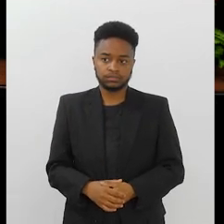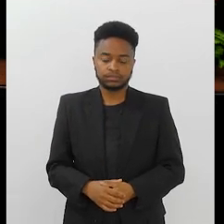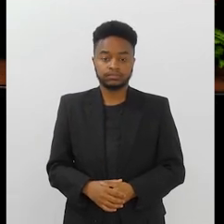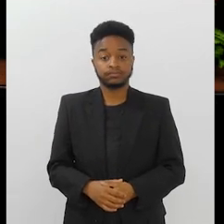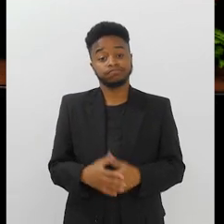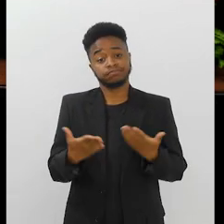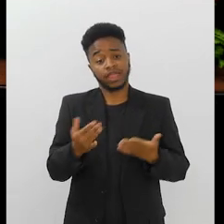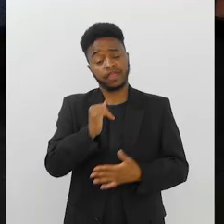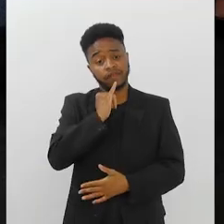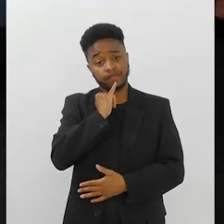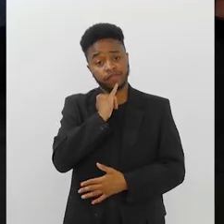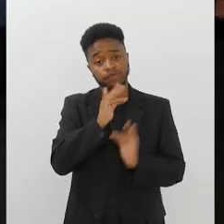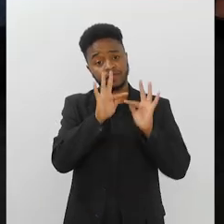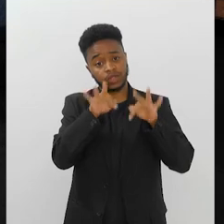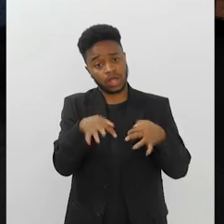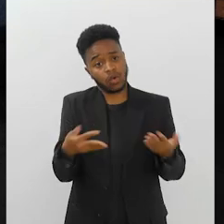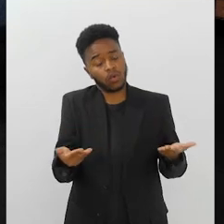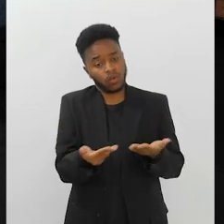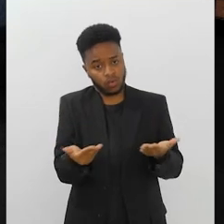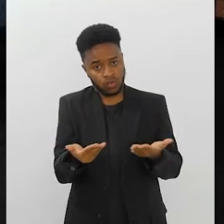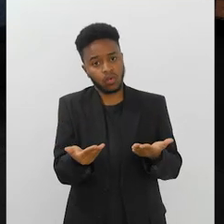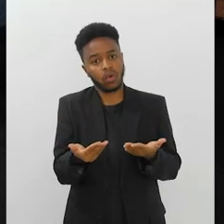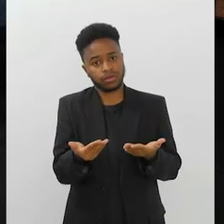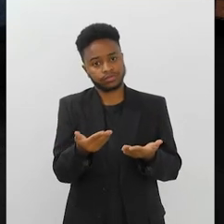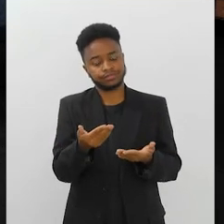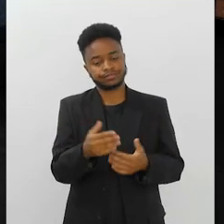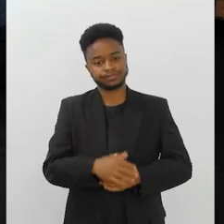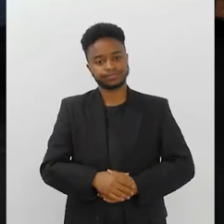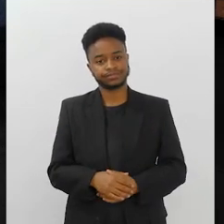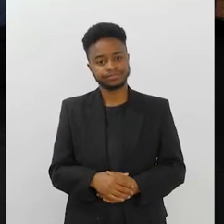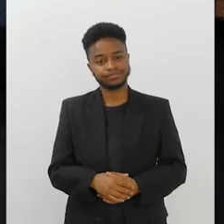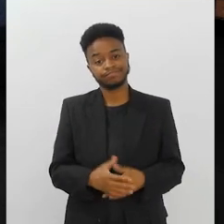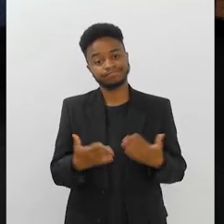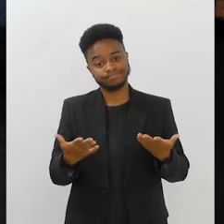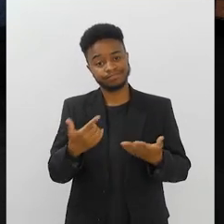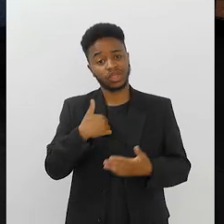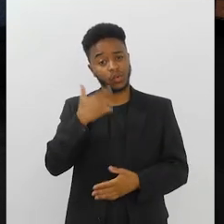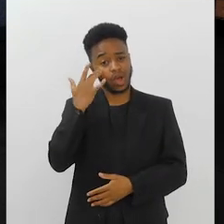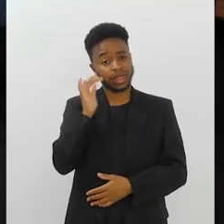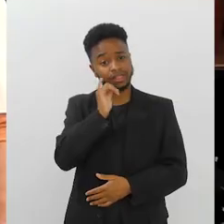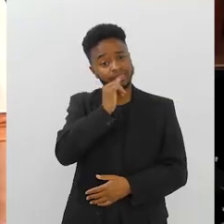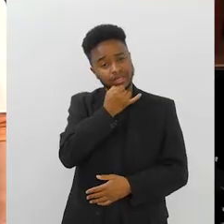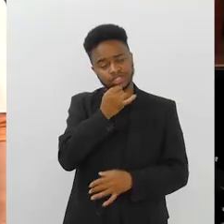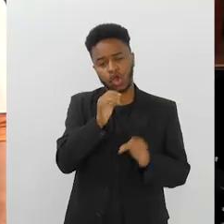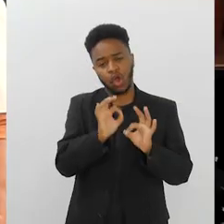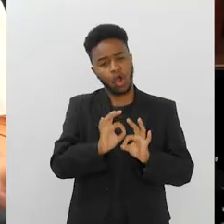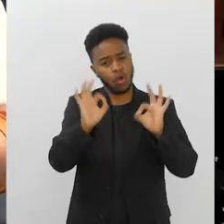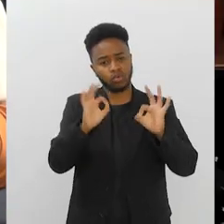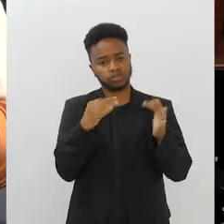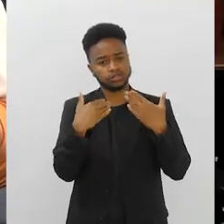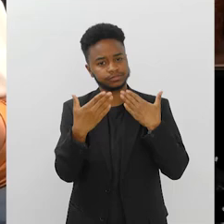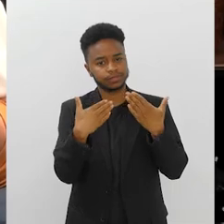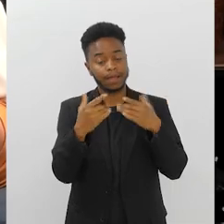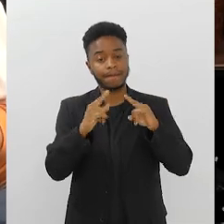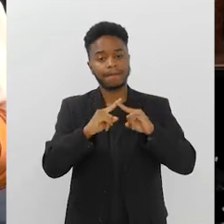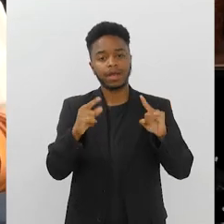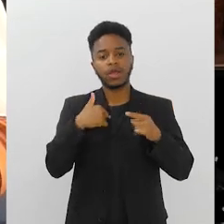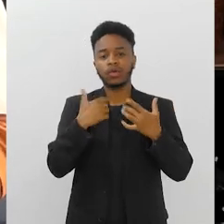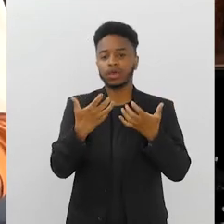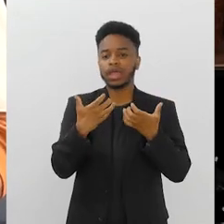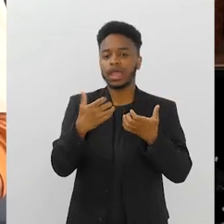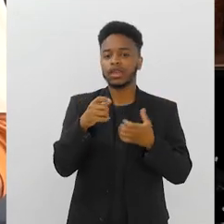perfeito Fabi infelizmente nosso programa tá chegando ao fim eu acho muito triste tava